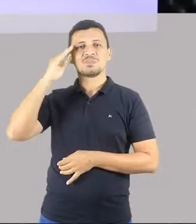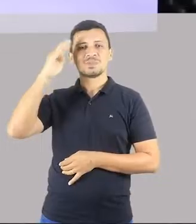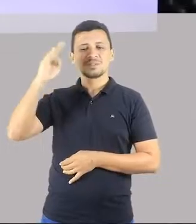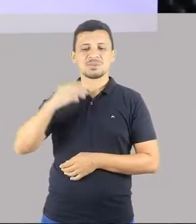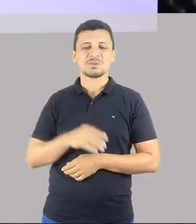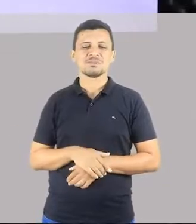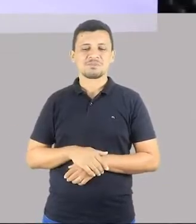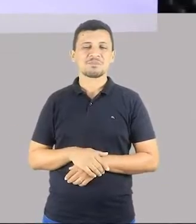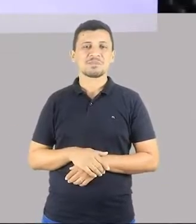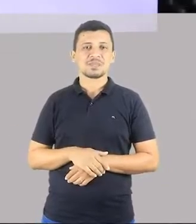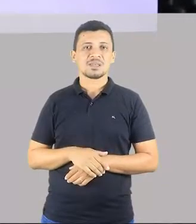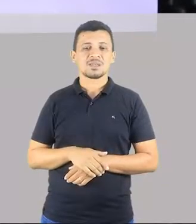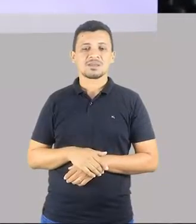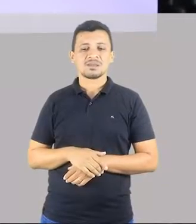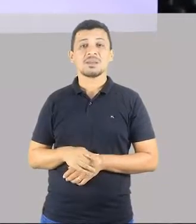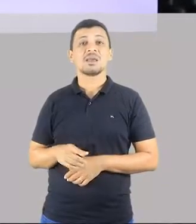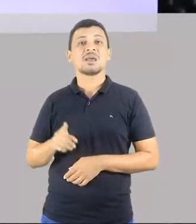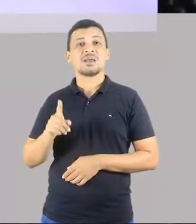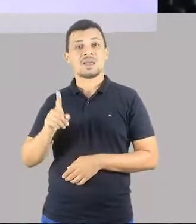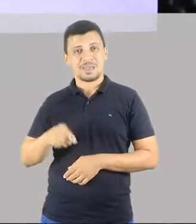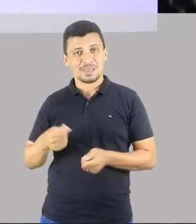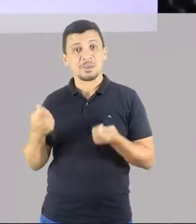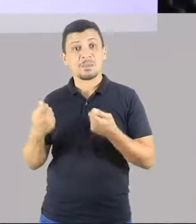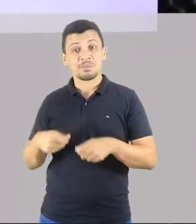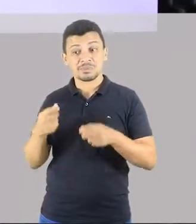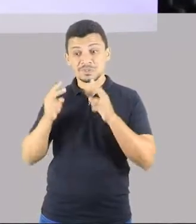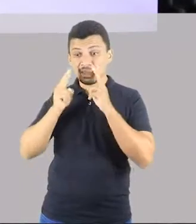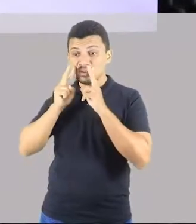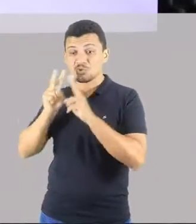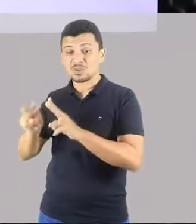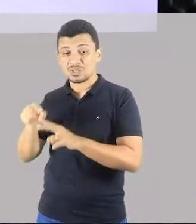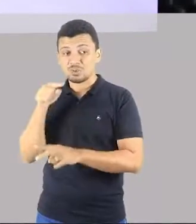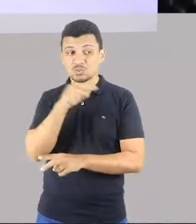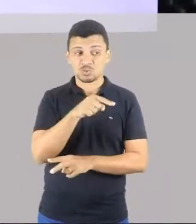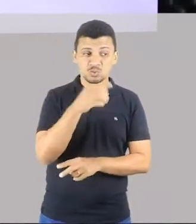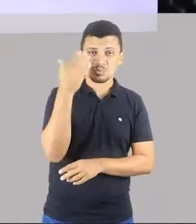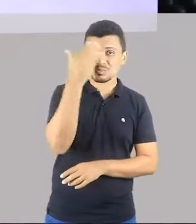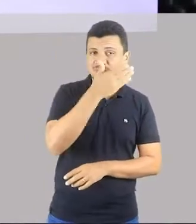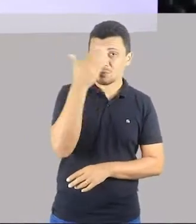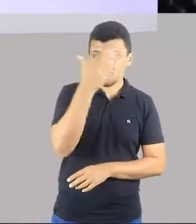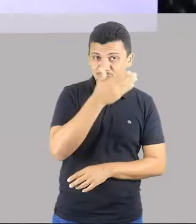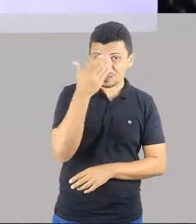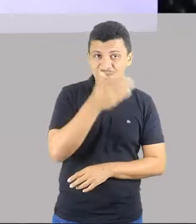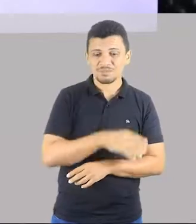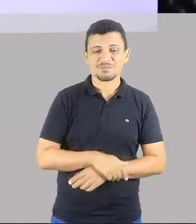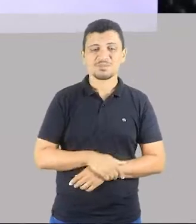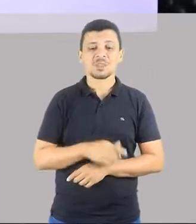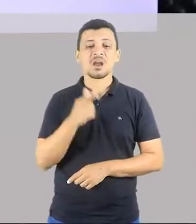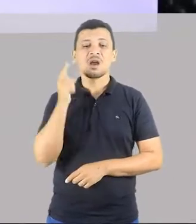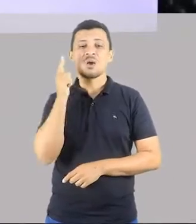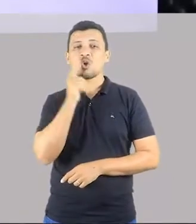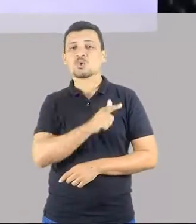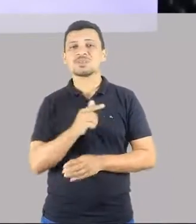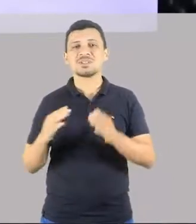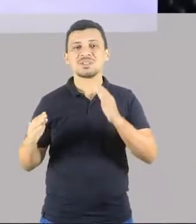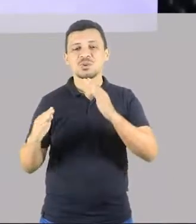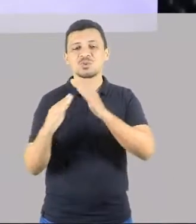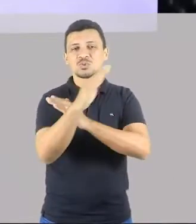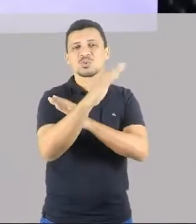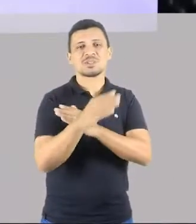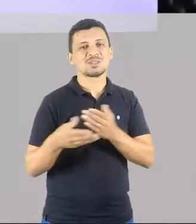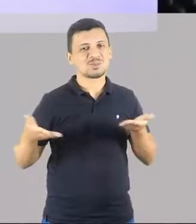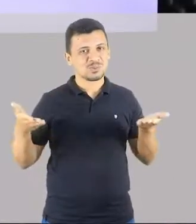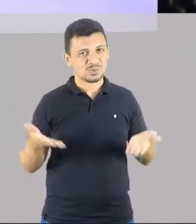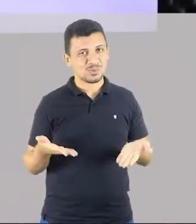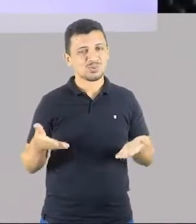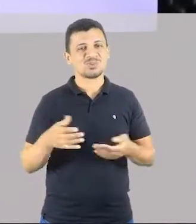certo? A estrutura seria assim, ó, é preciso enxergar o que os outros não veem, né, para se chegar ao sucesso